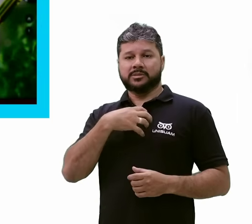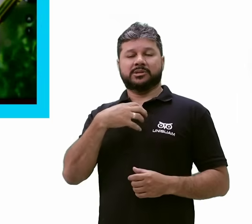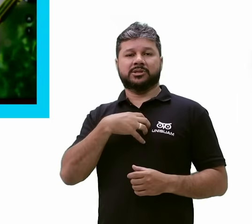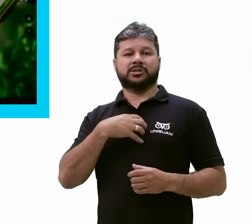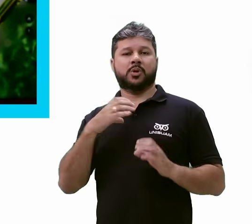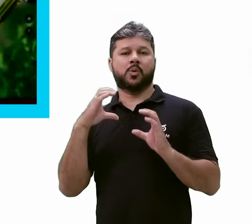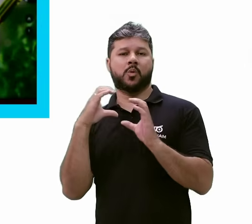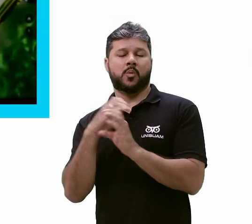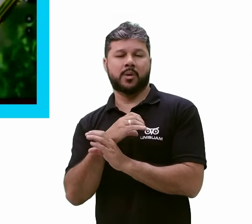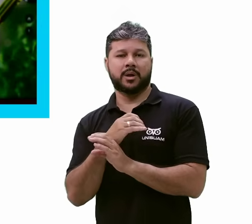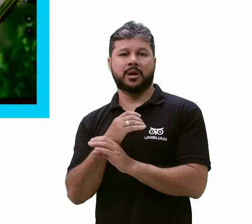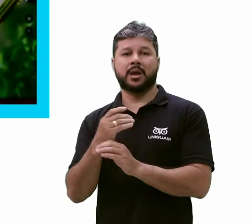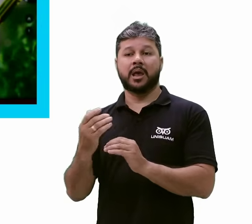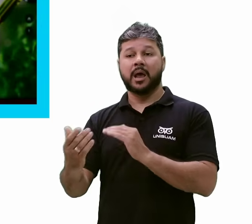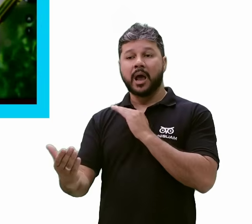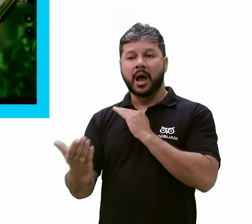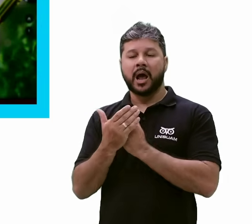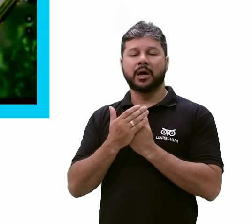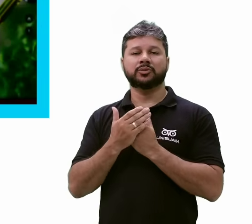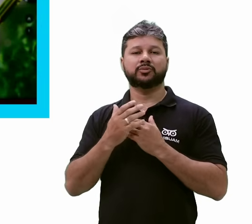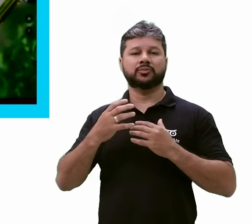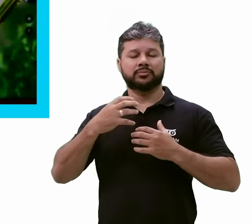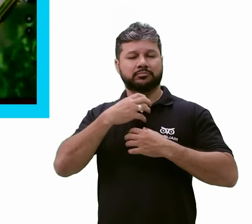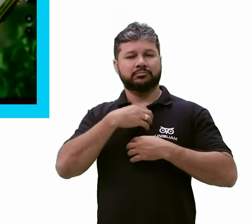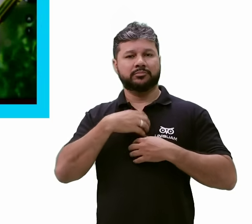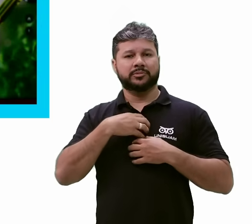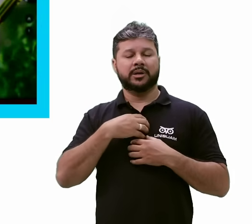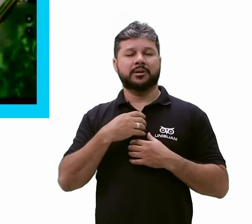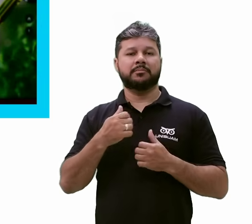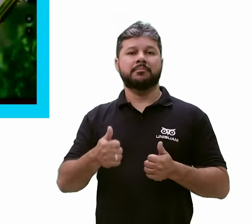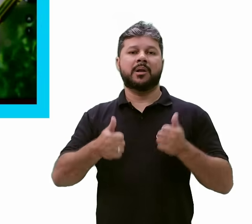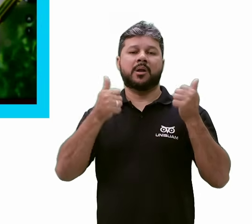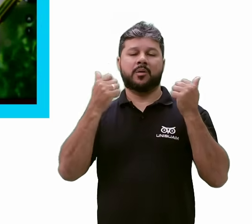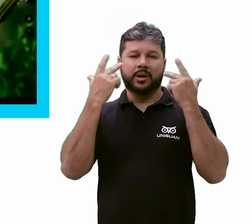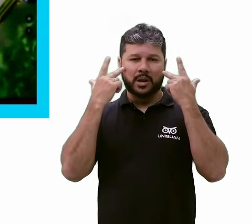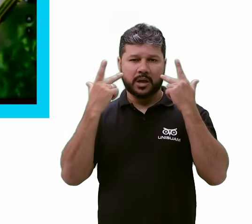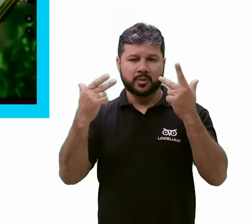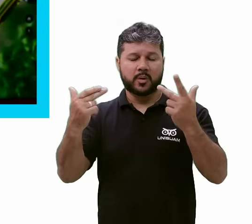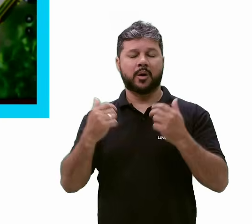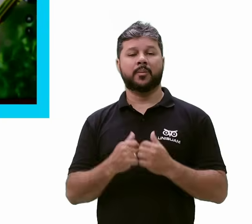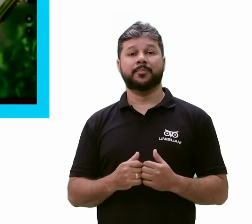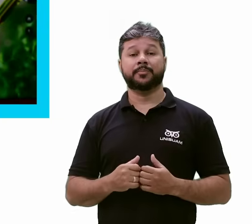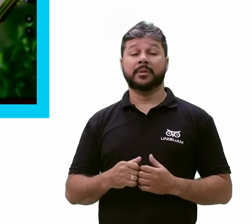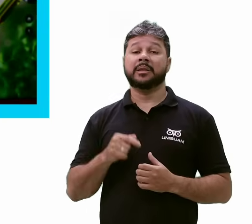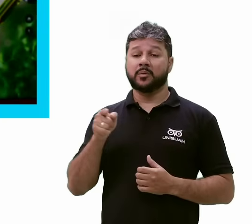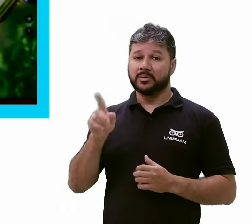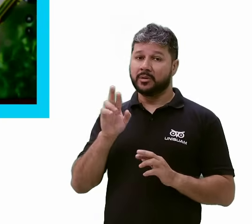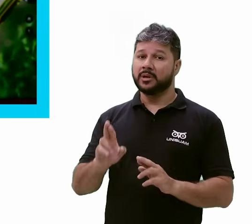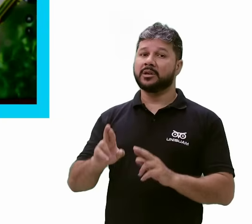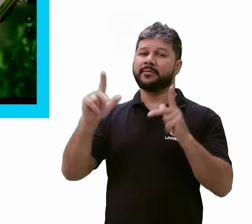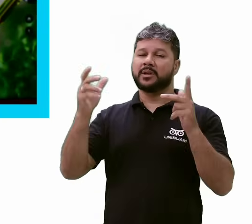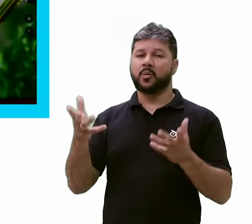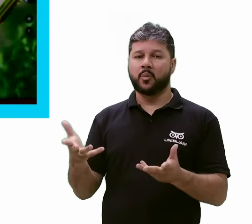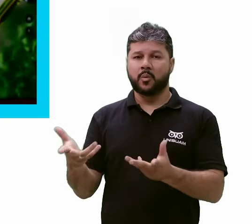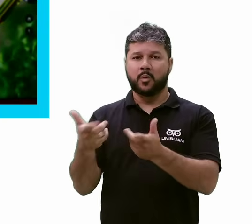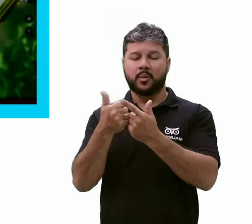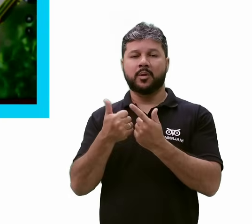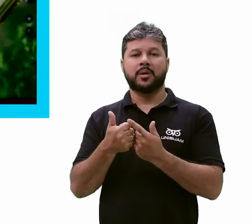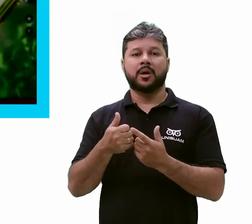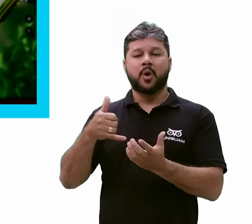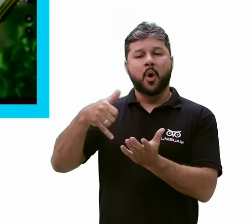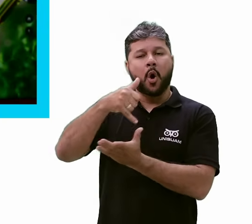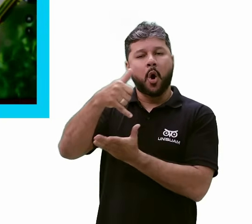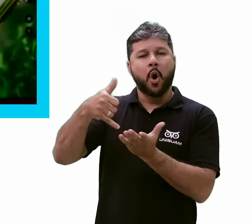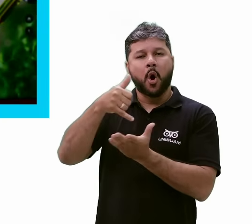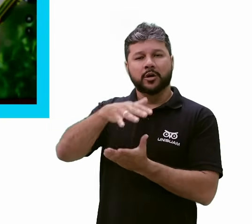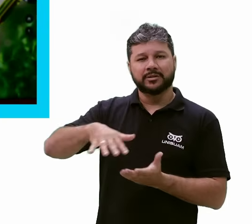completo, potencializando a ação terapêutica dessa planta. Isso é uma das grandes diferenças de qualidade entre os